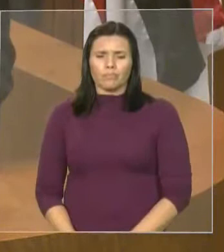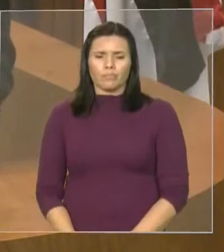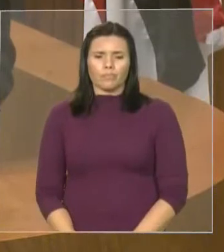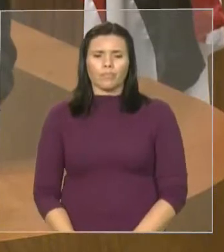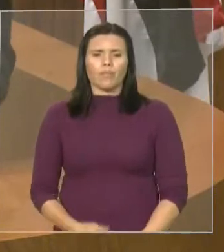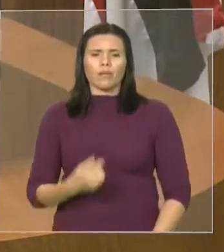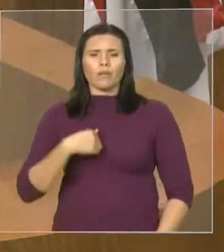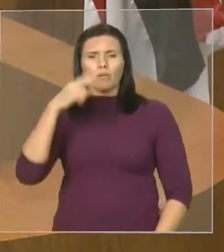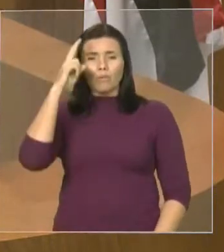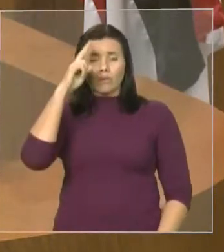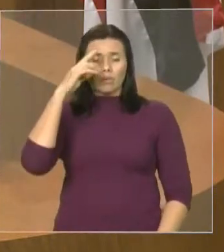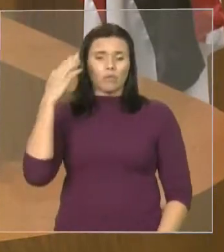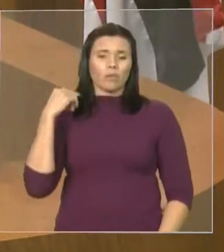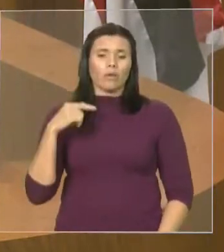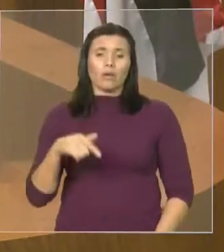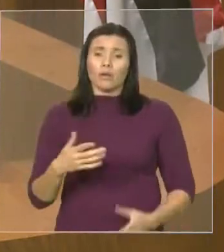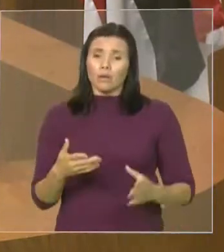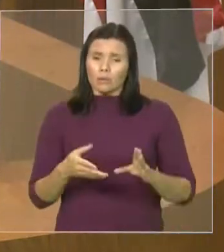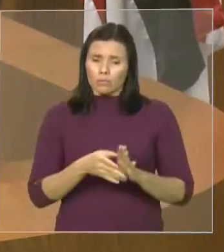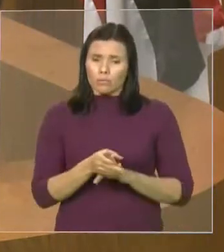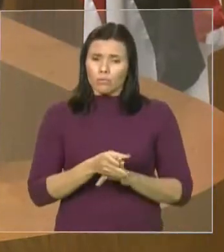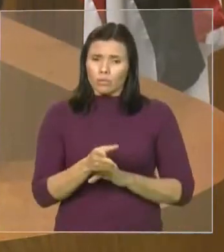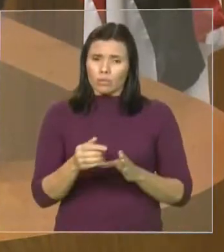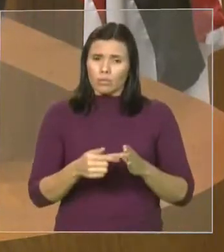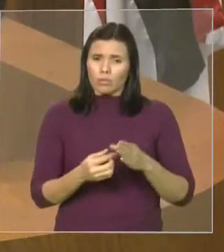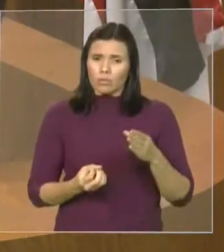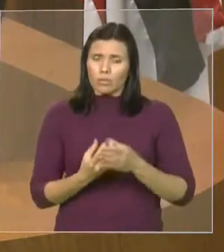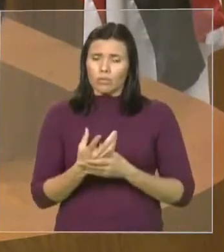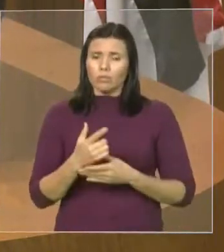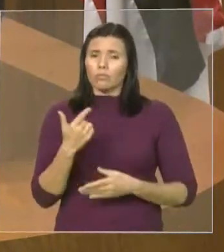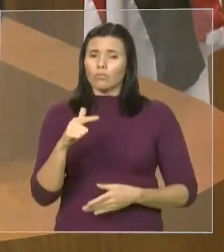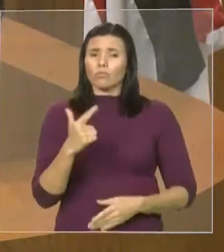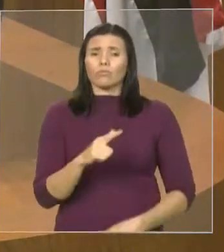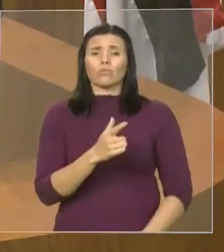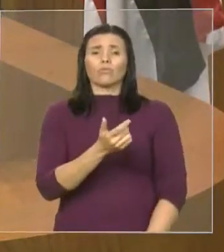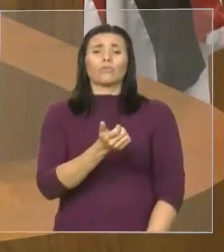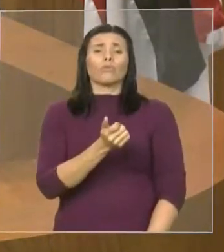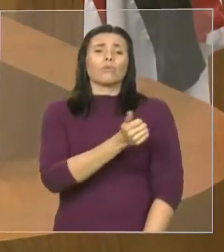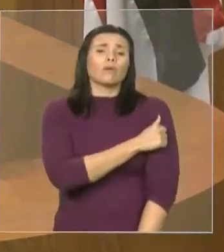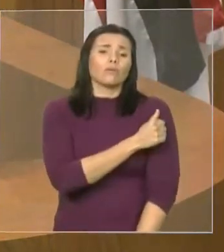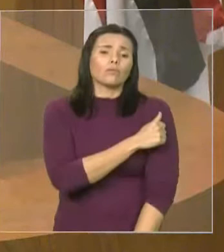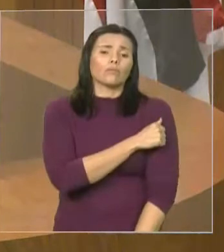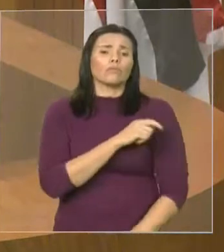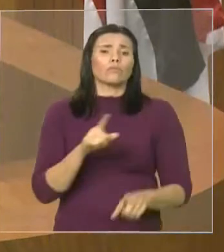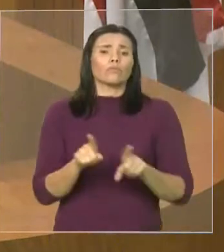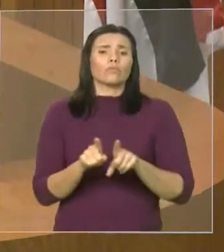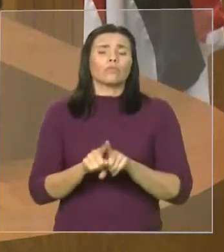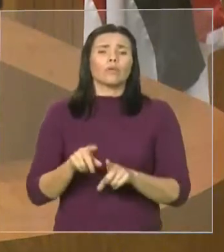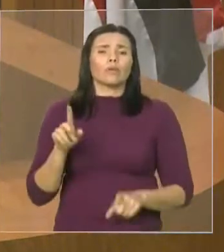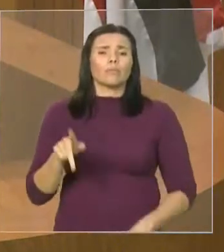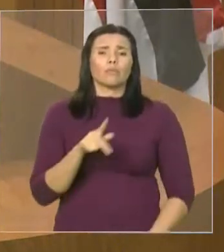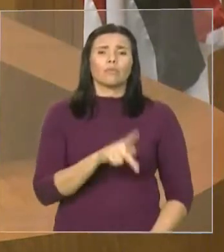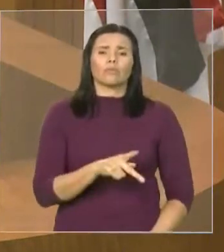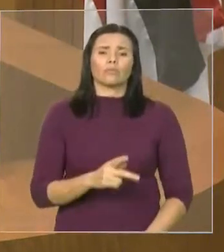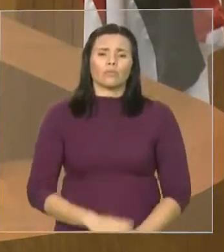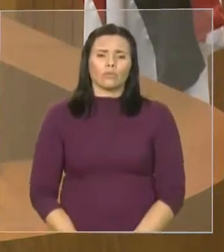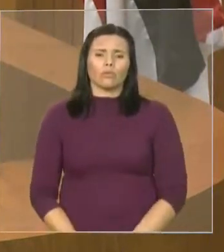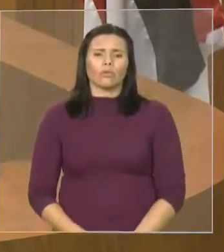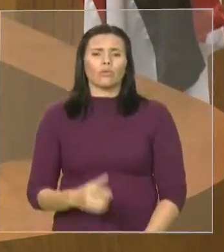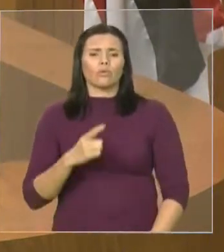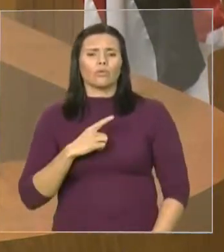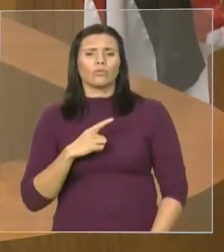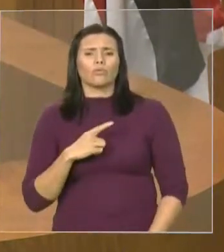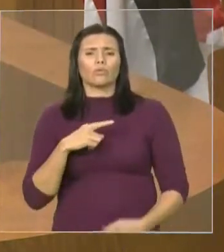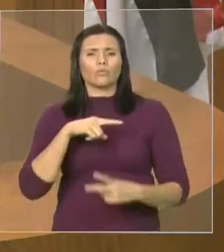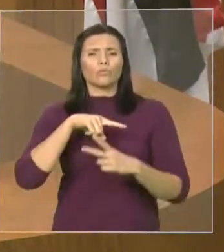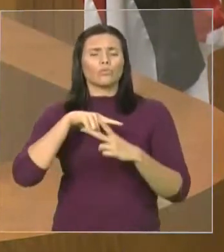isso? Na sua forma original, os professores que participariam desse conselho seriam somente 2 e nomeados pelo